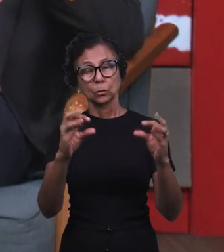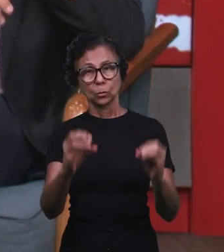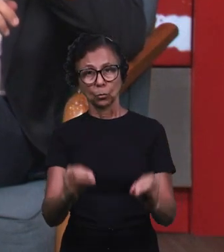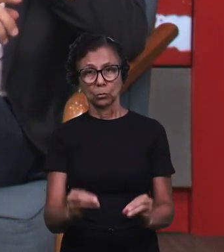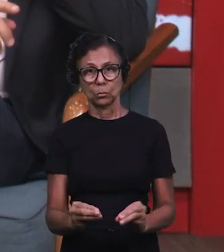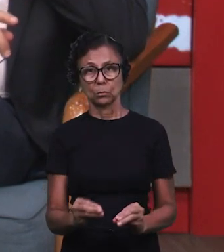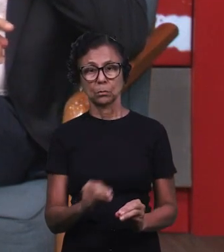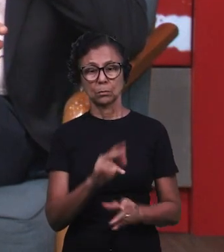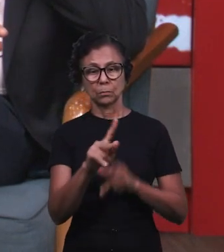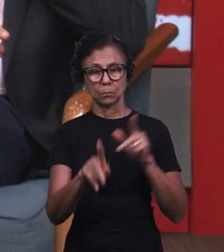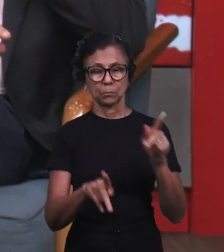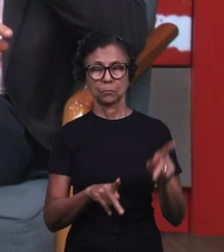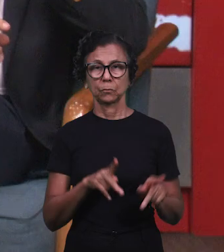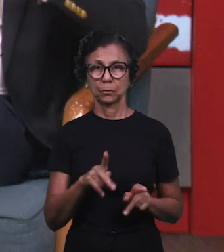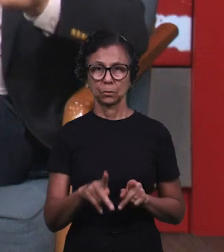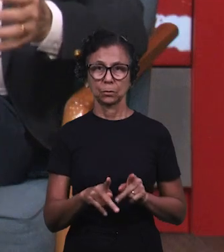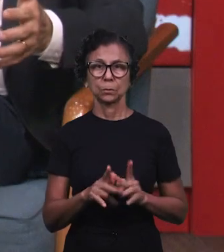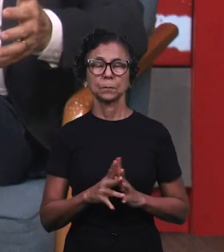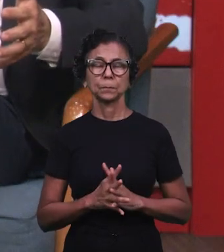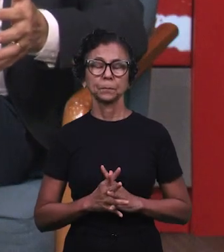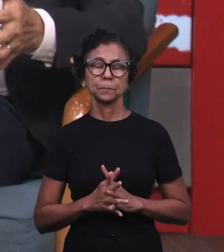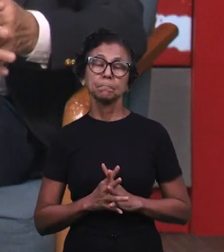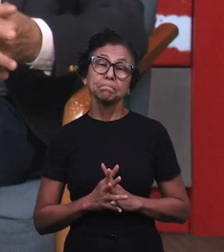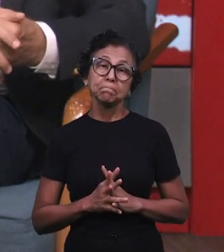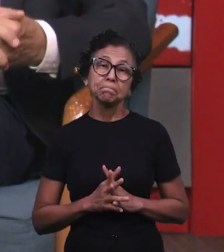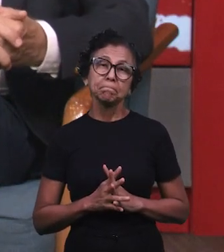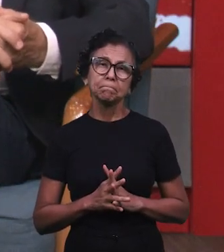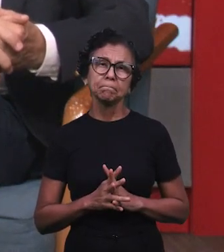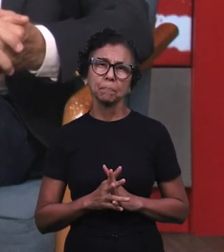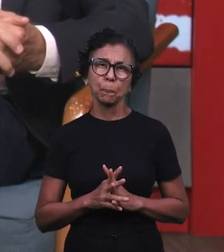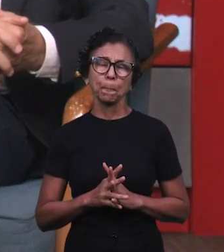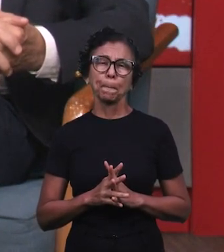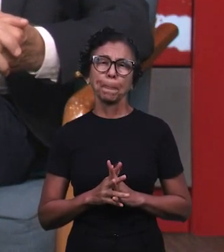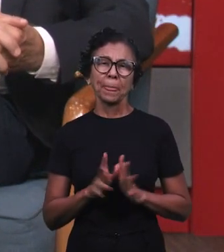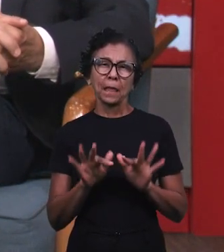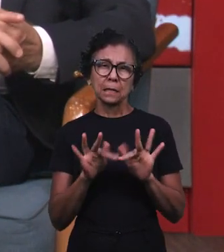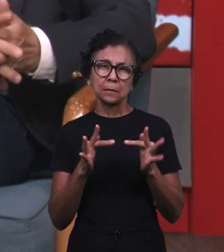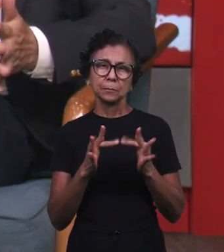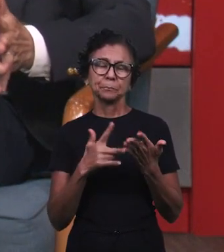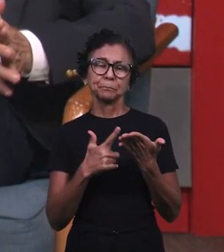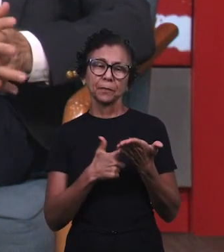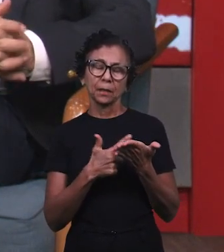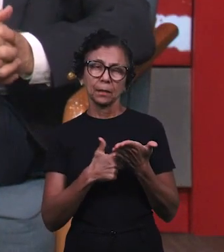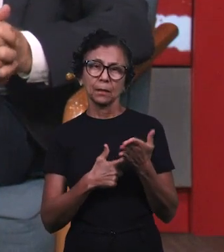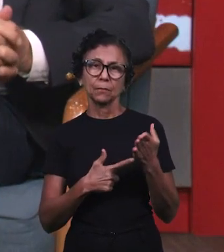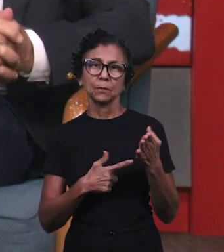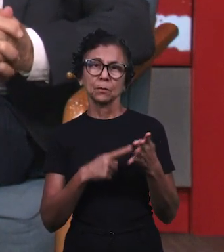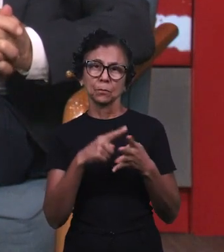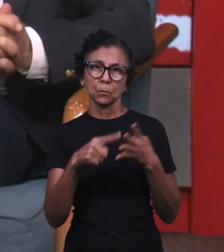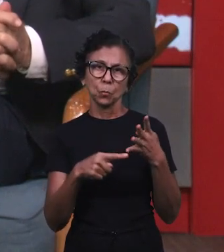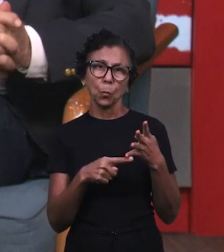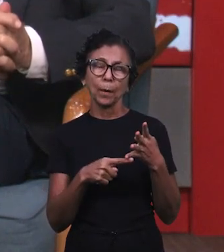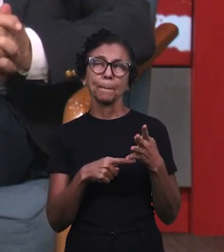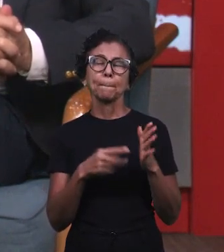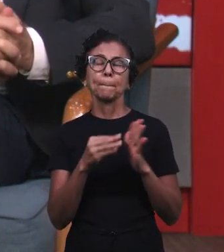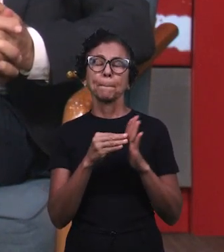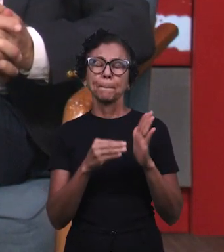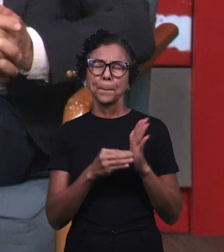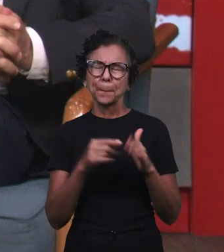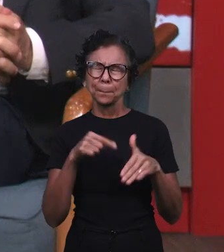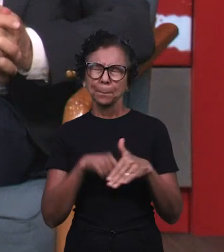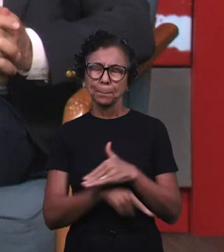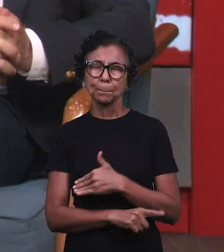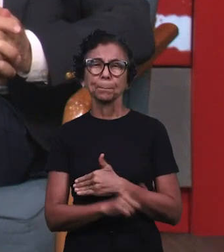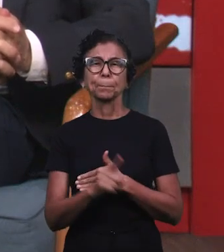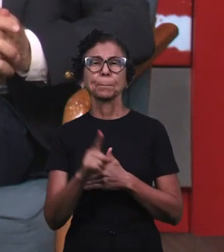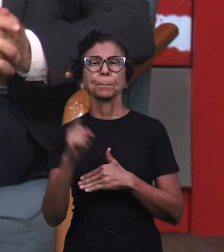nos evangelhos, e são muito simples, como eu disse, mas eles têm um teor profético muito